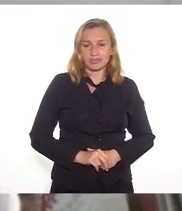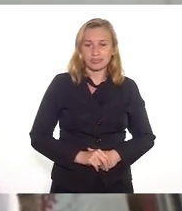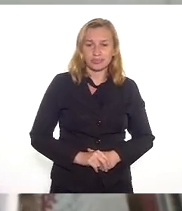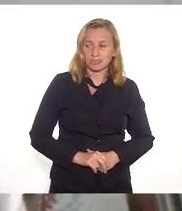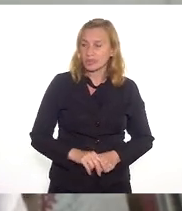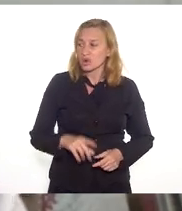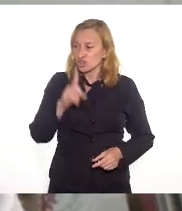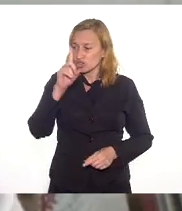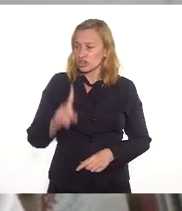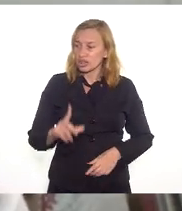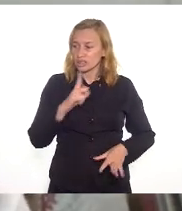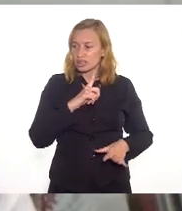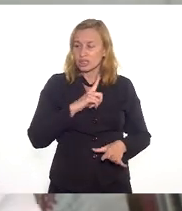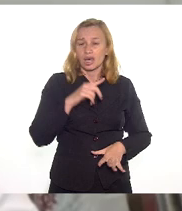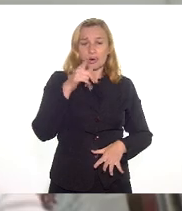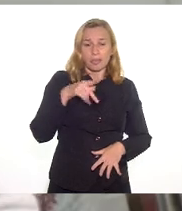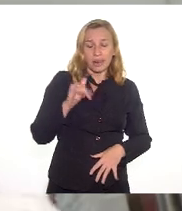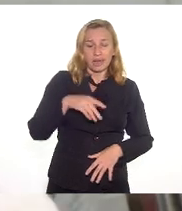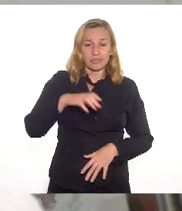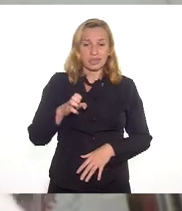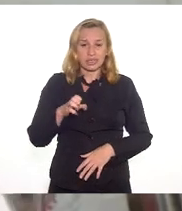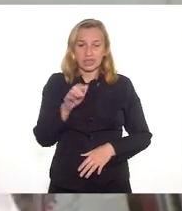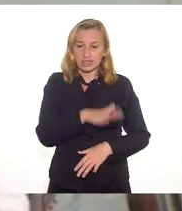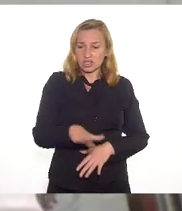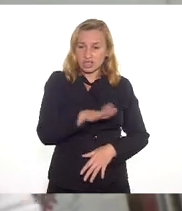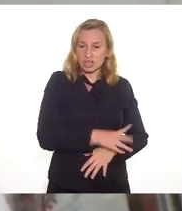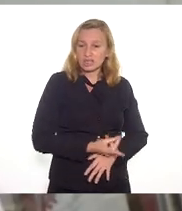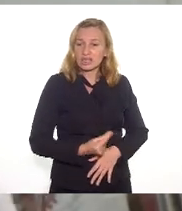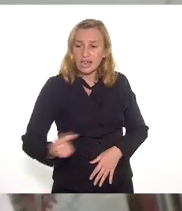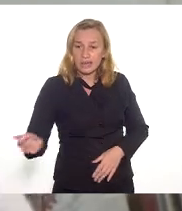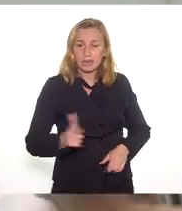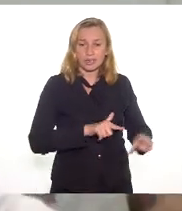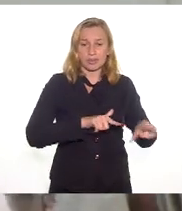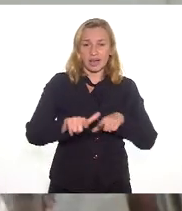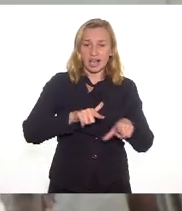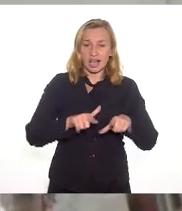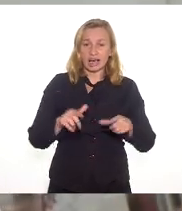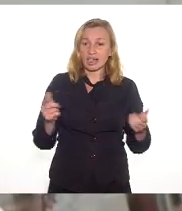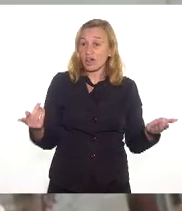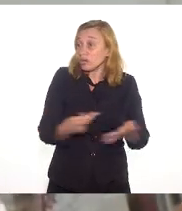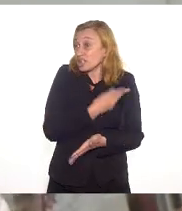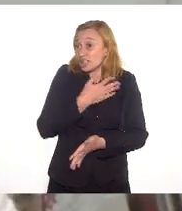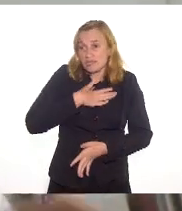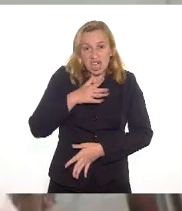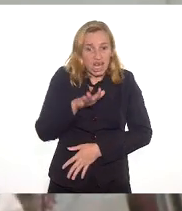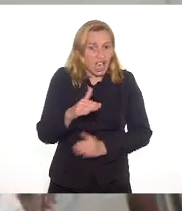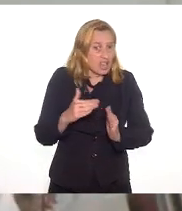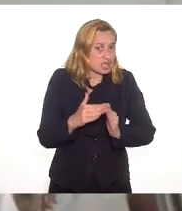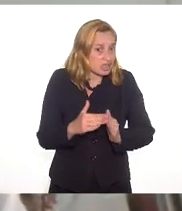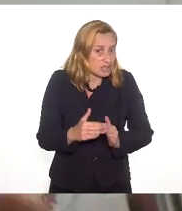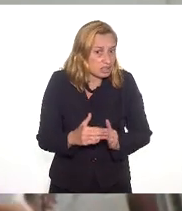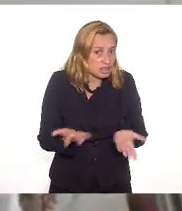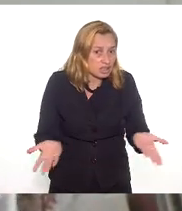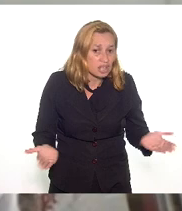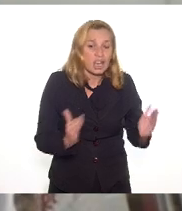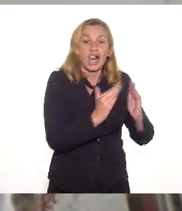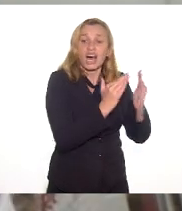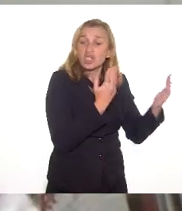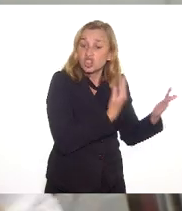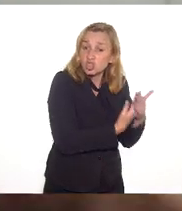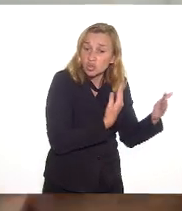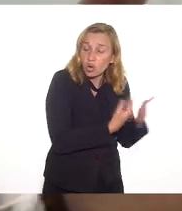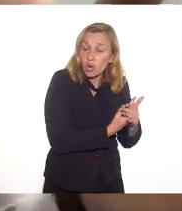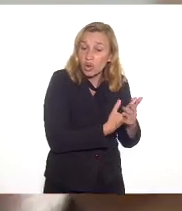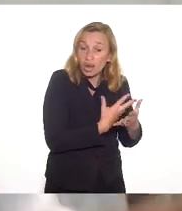em que seus pais e mães dessas crianças saem para trabalhar, como acontece na minha casa. E a escola acaba sendo